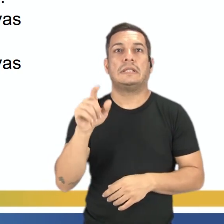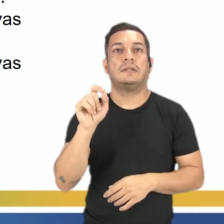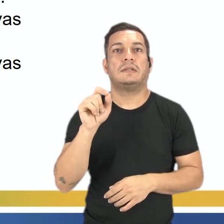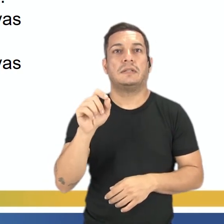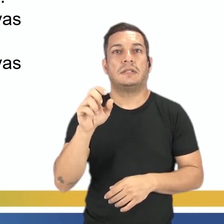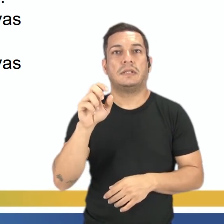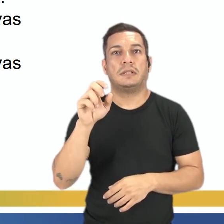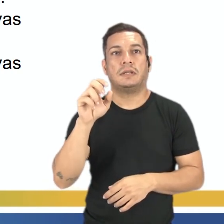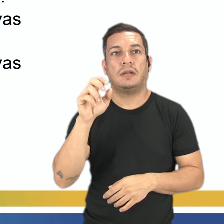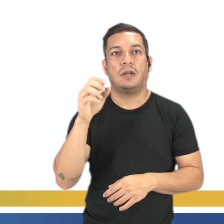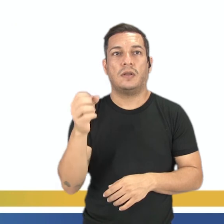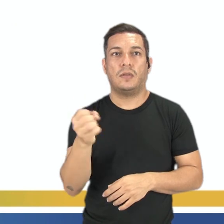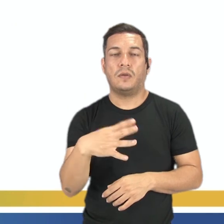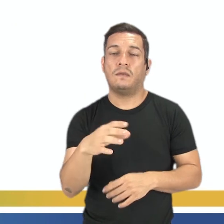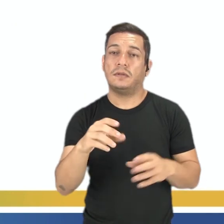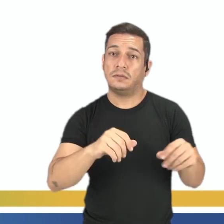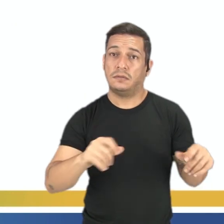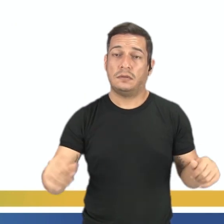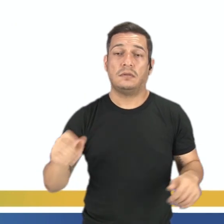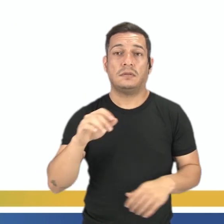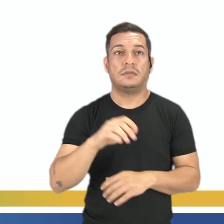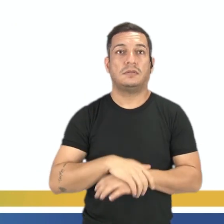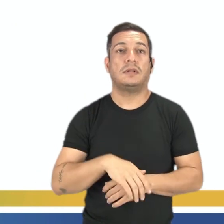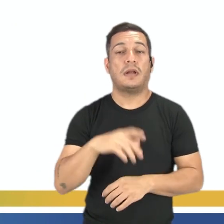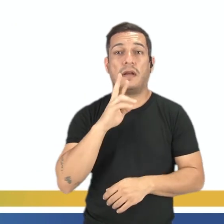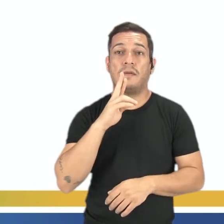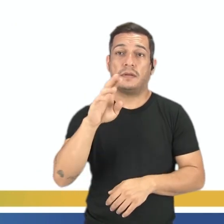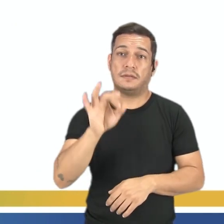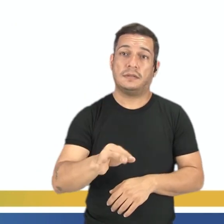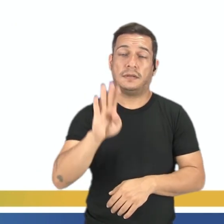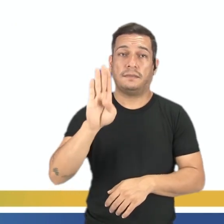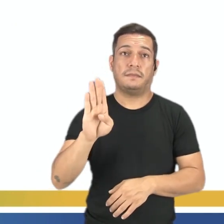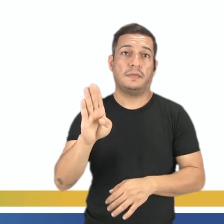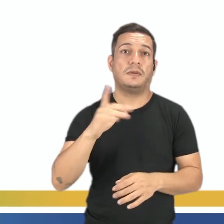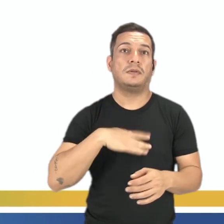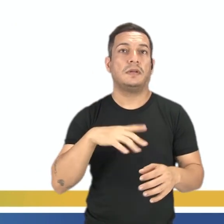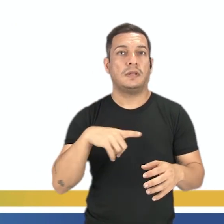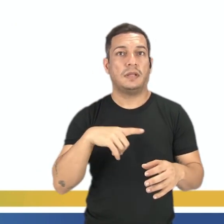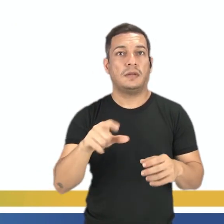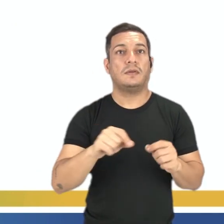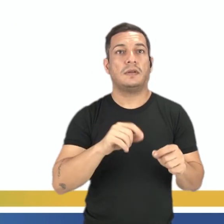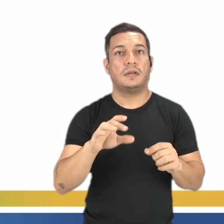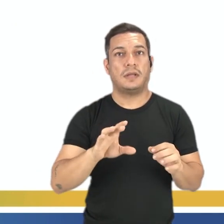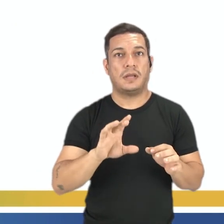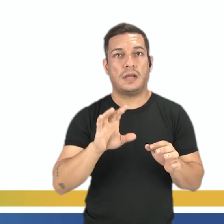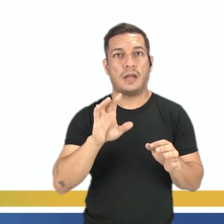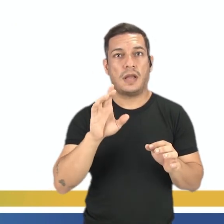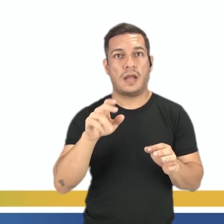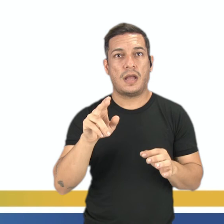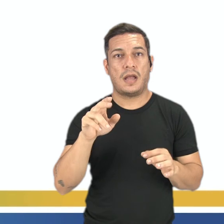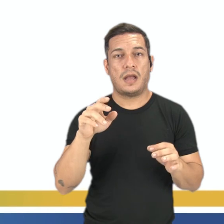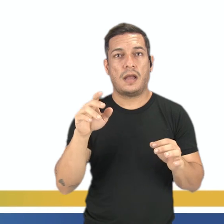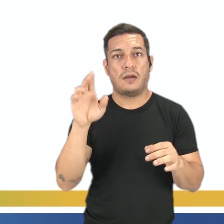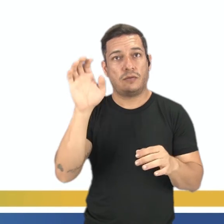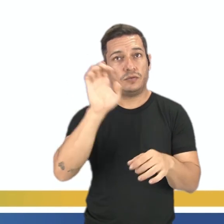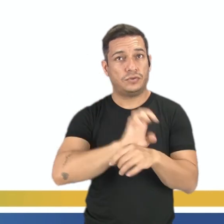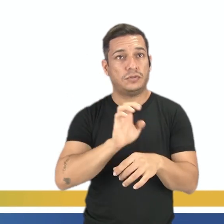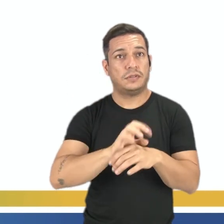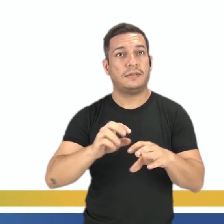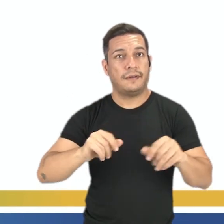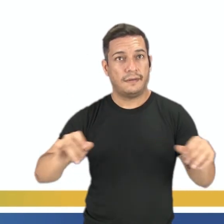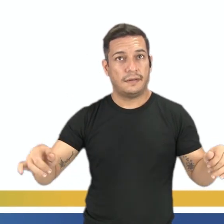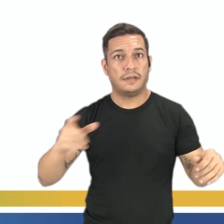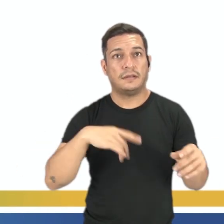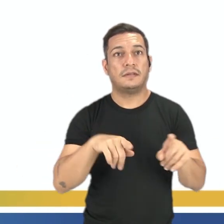nova reserva extrativista. Alternativa correta, letra B. Apesar de pertencer à União às terras demarcadas e os recursos